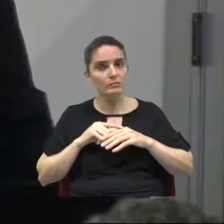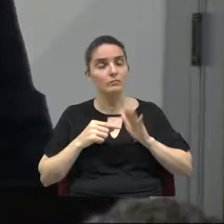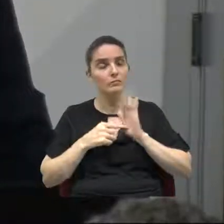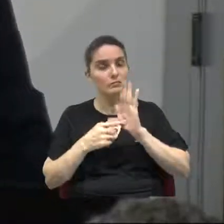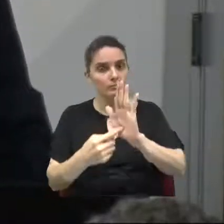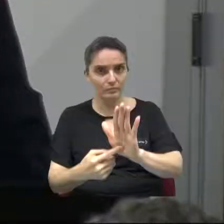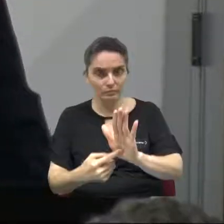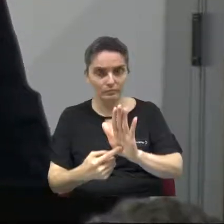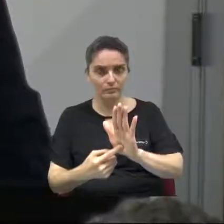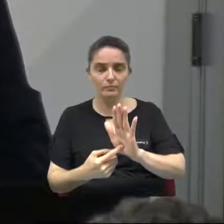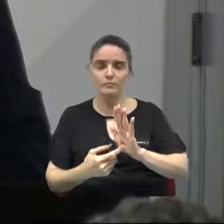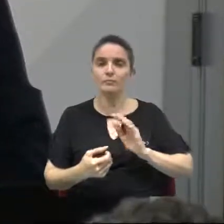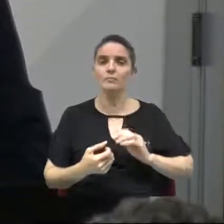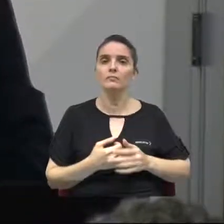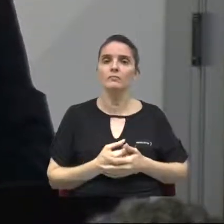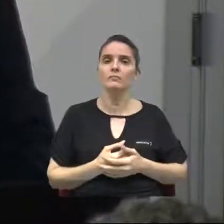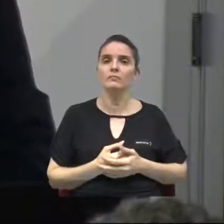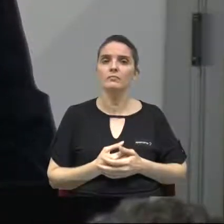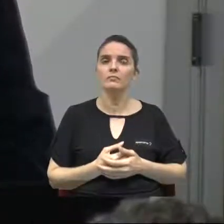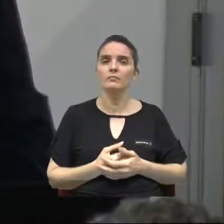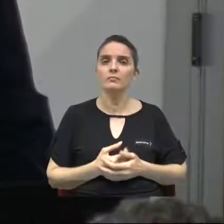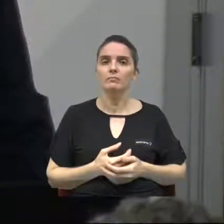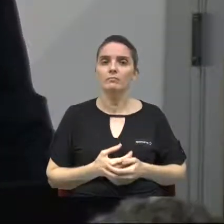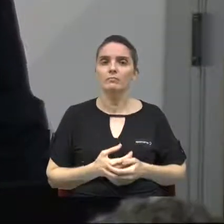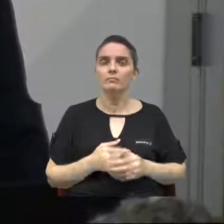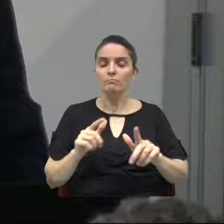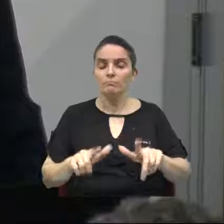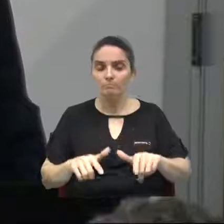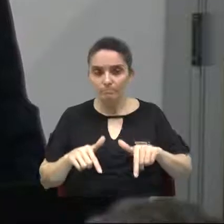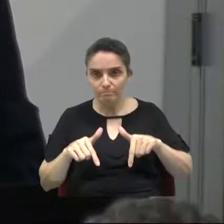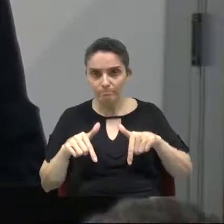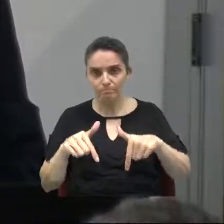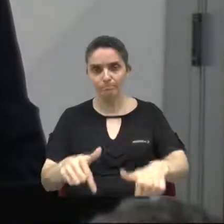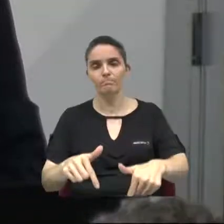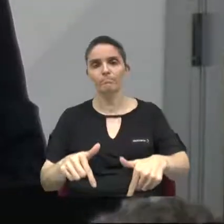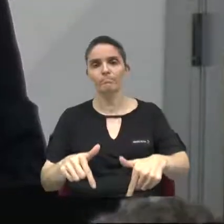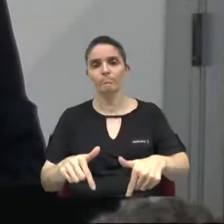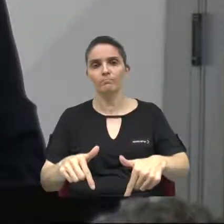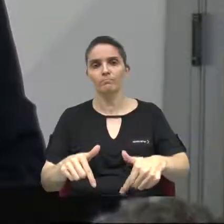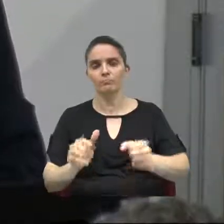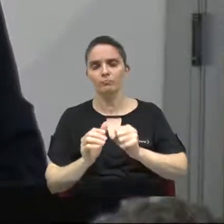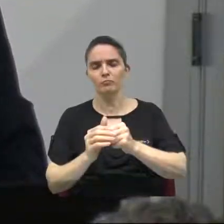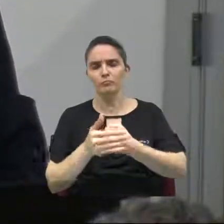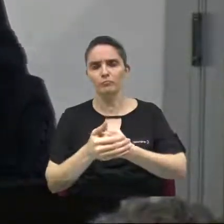irreprimível vocação e uma notória audácia para